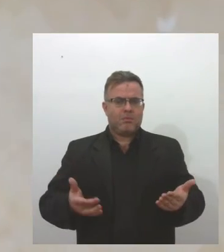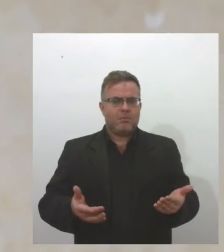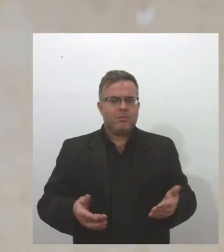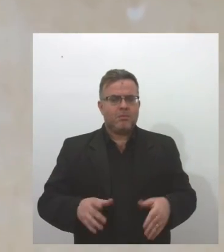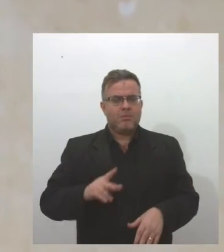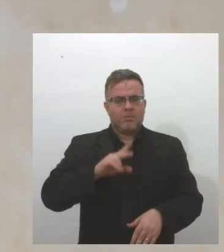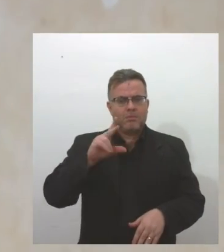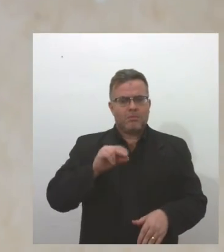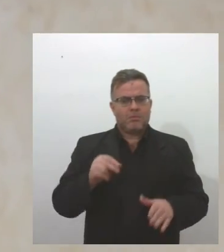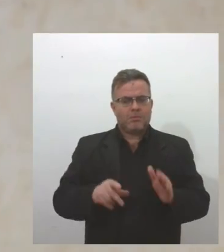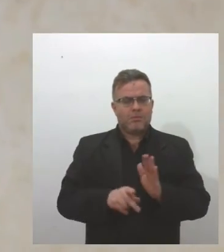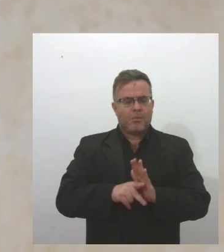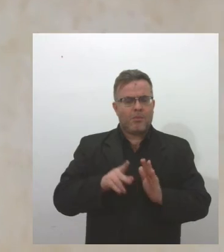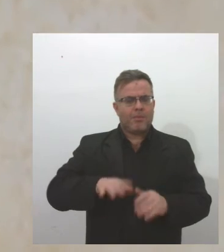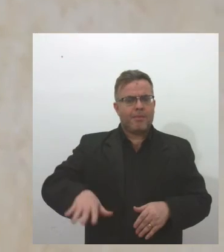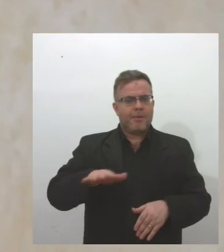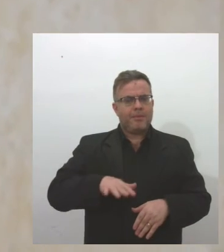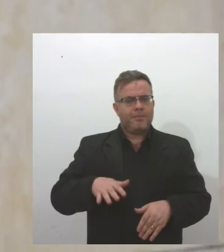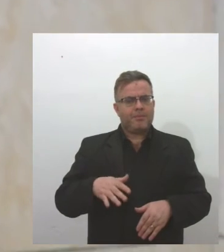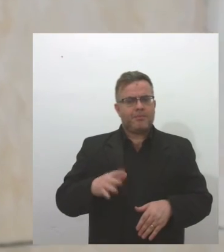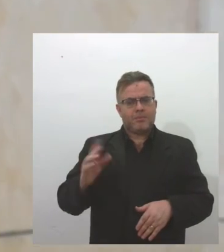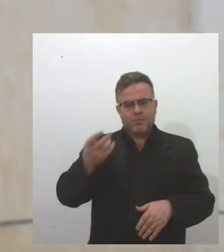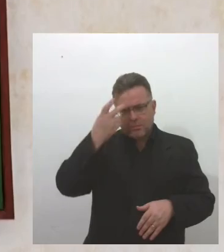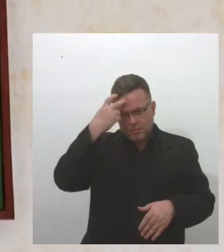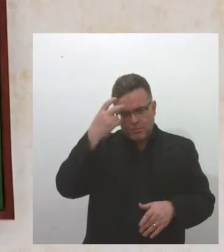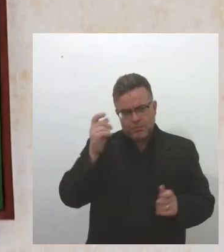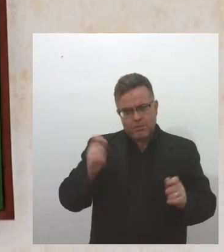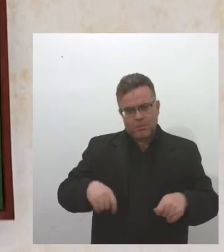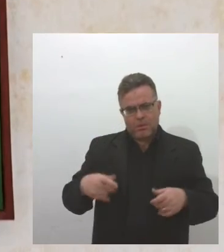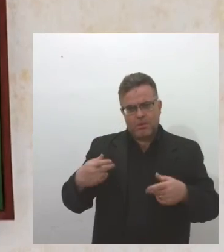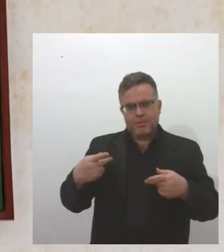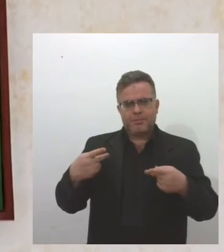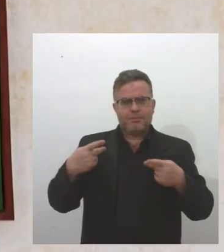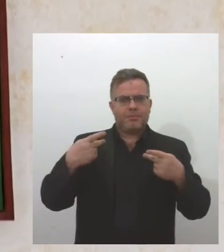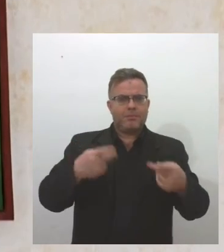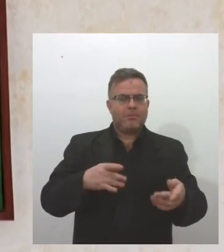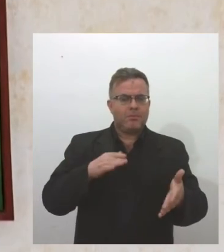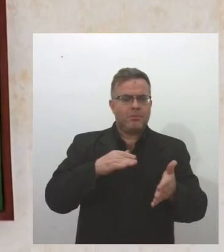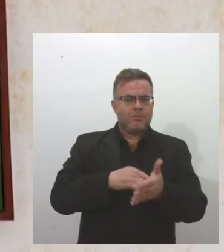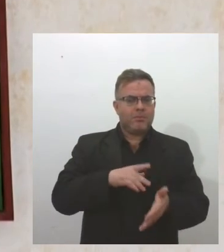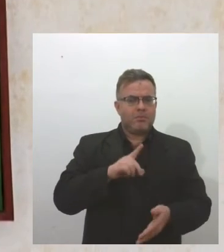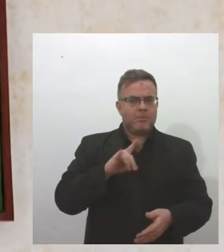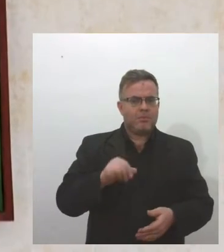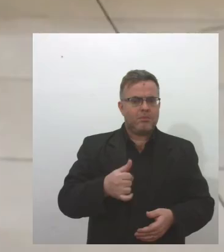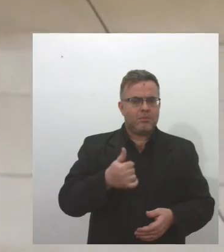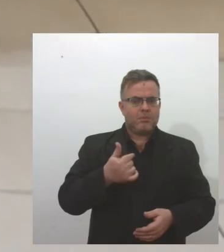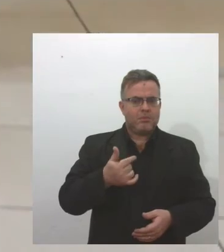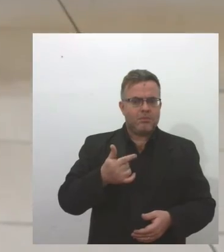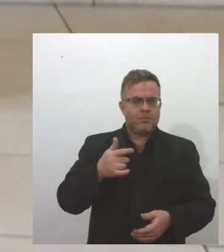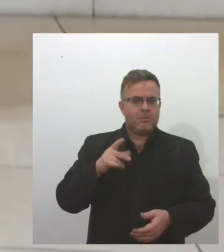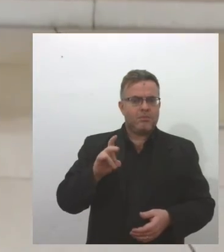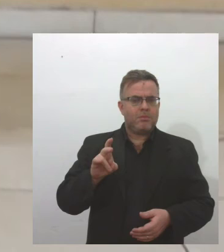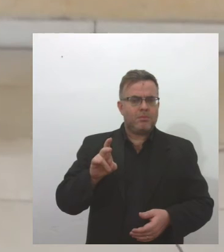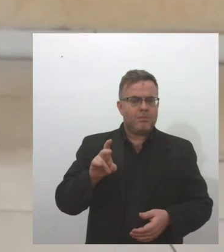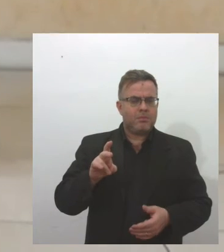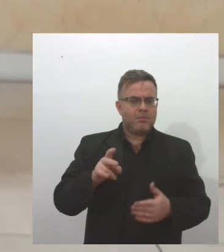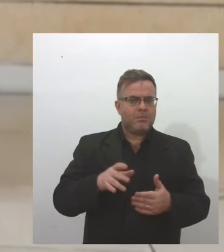Afro-Brasileiro segue à disposição para visitação até o próximo dia 25 deste